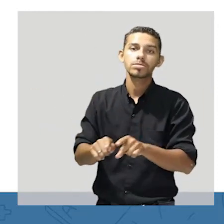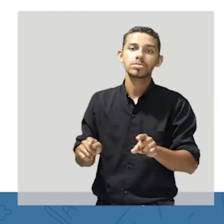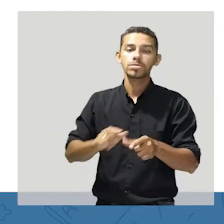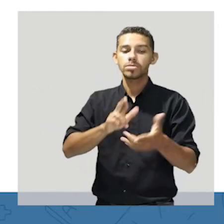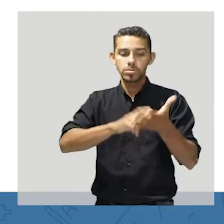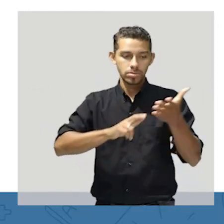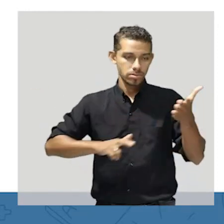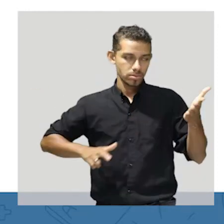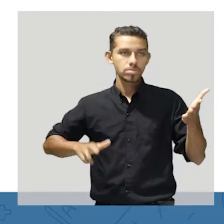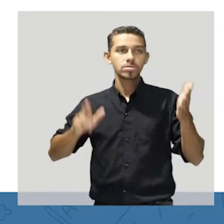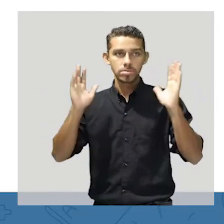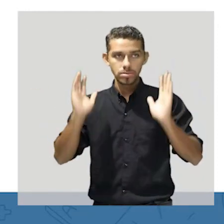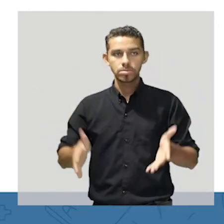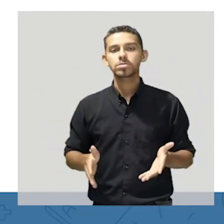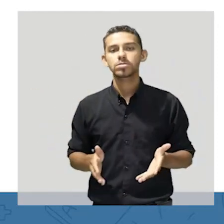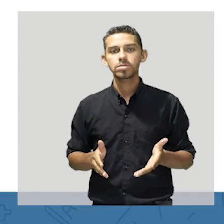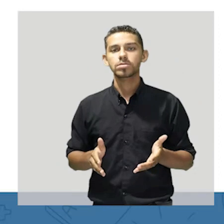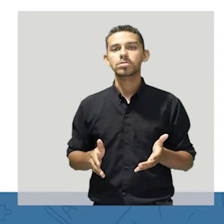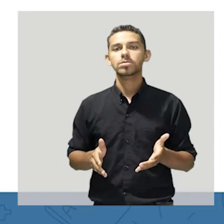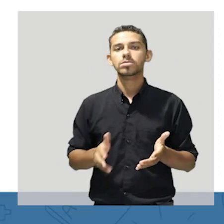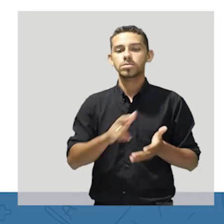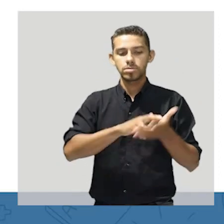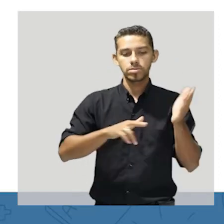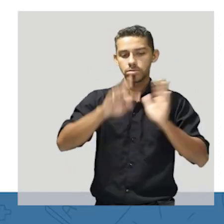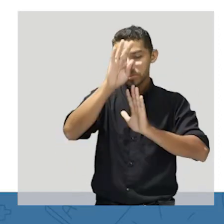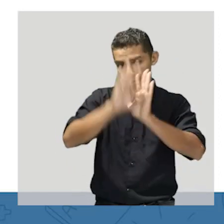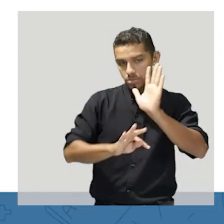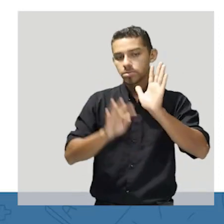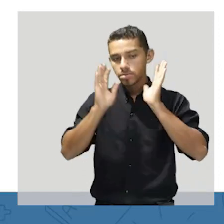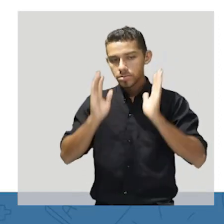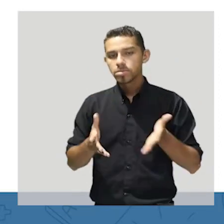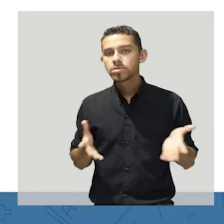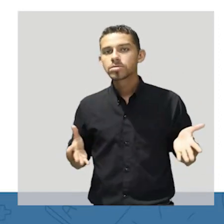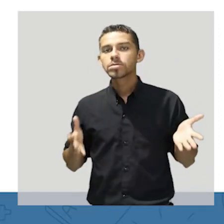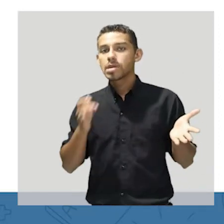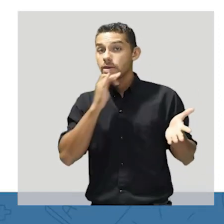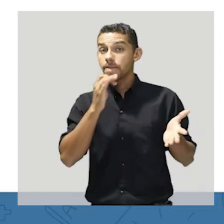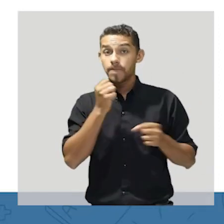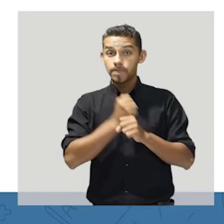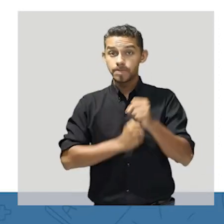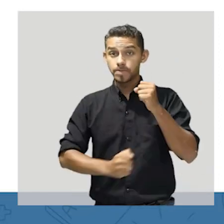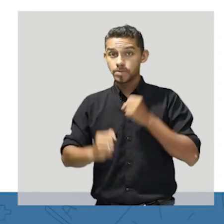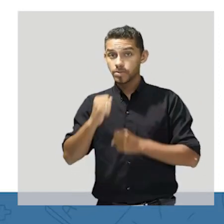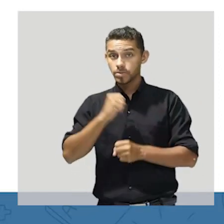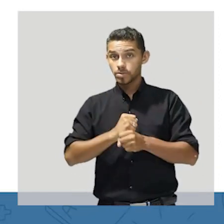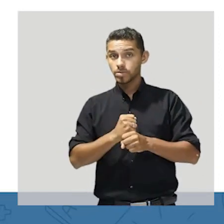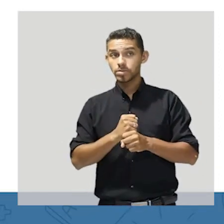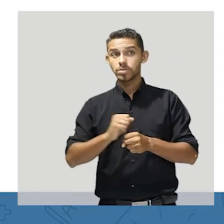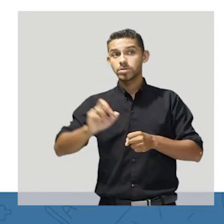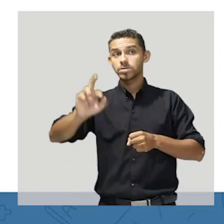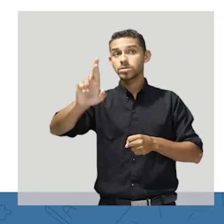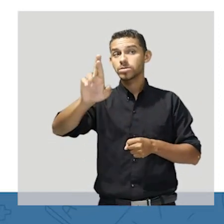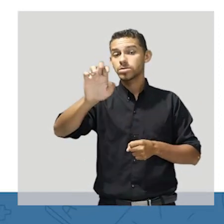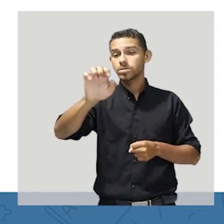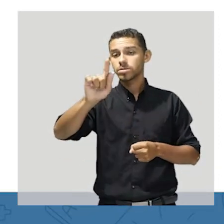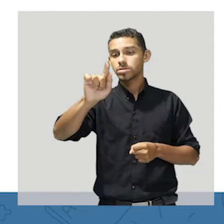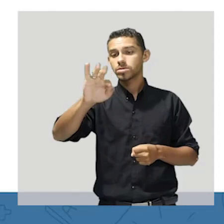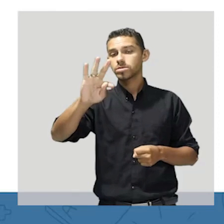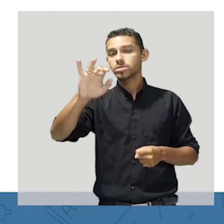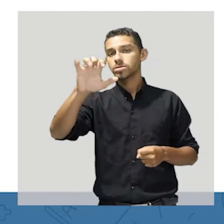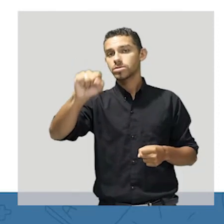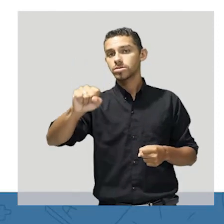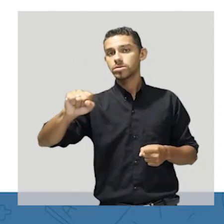tema de redação eu acho que foi ano passado falando sobre registro né registro de nascimento